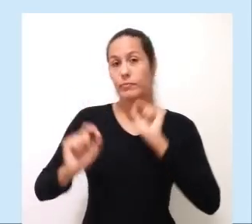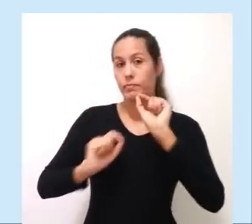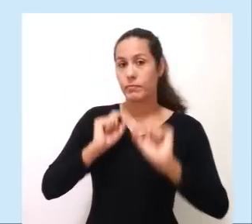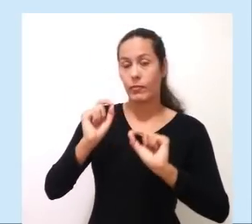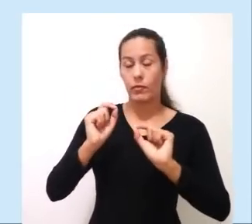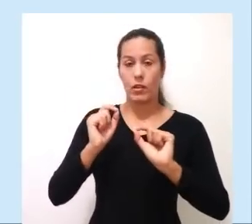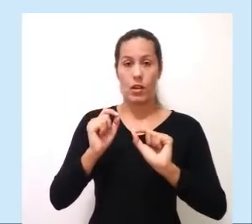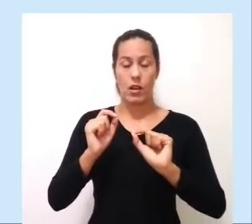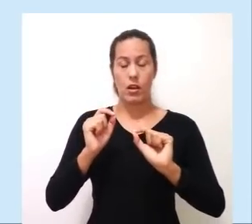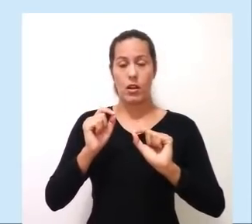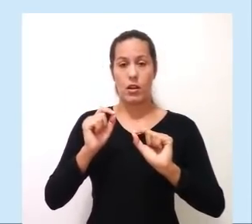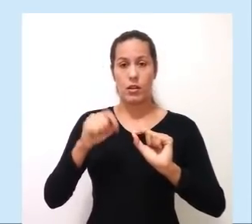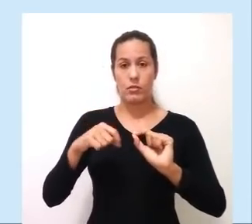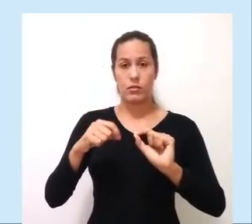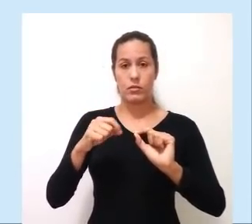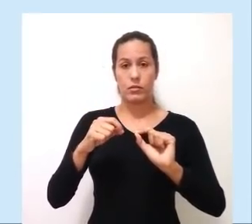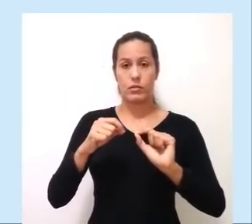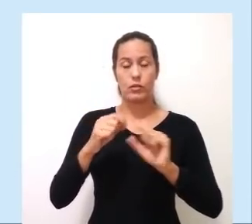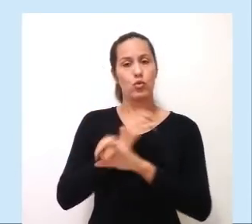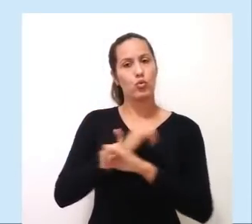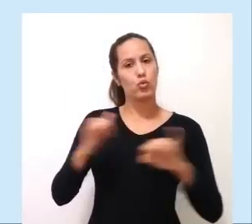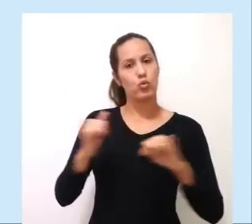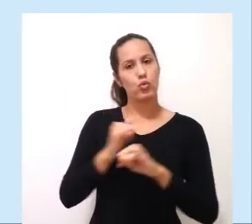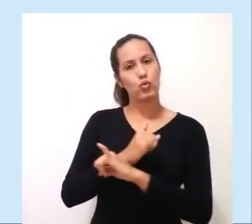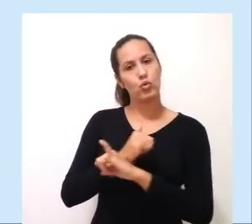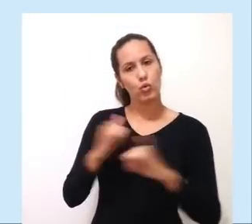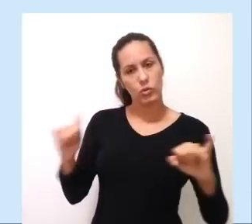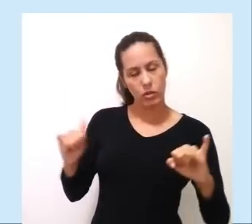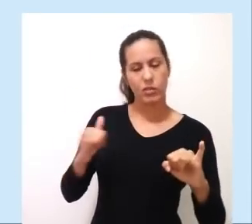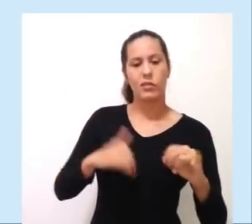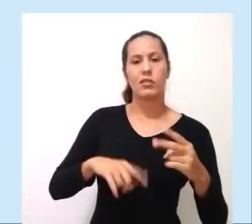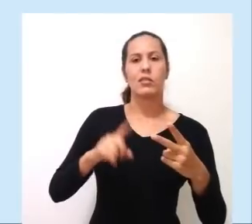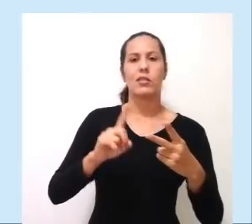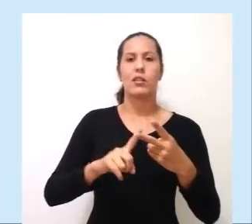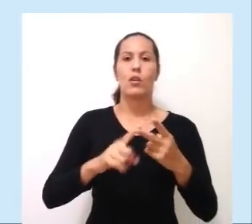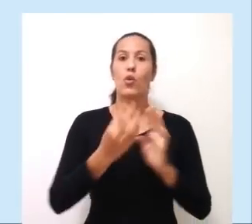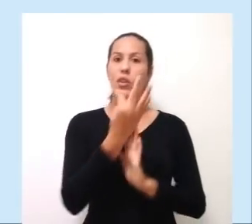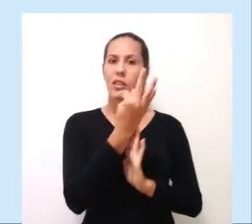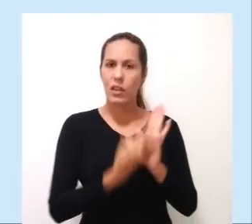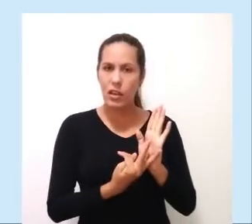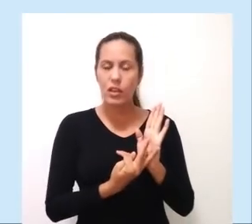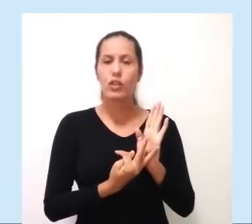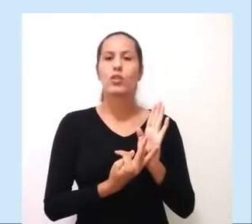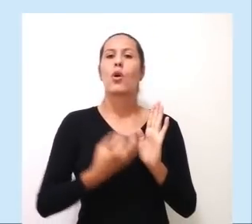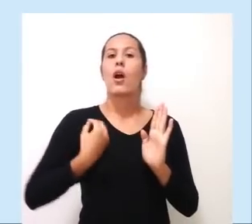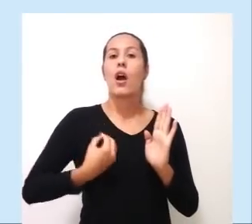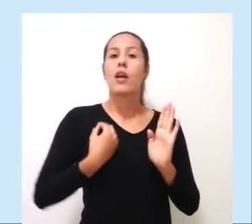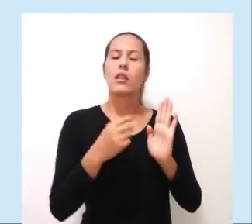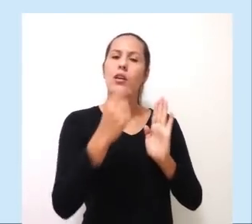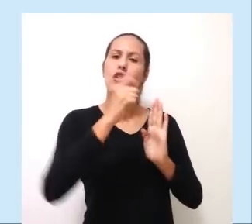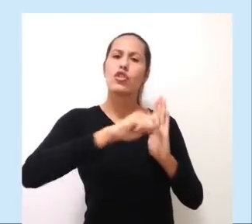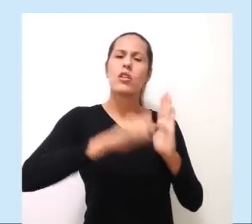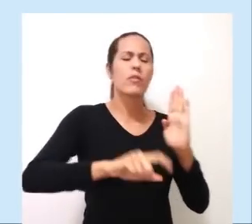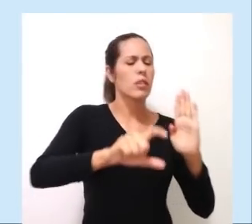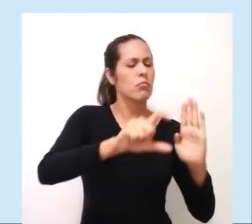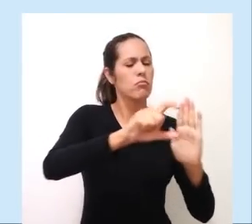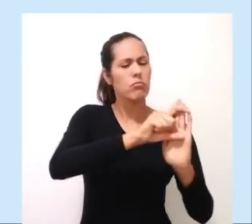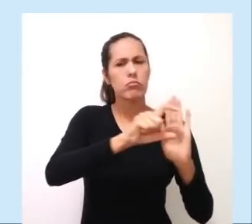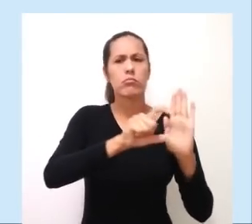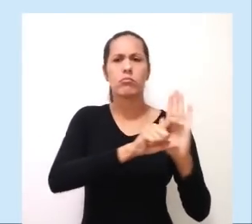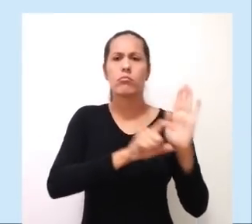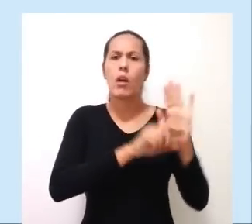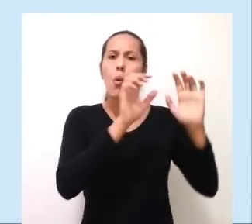saber que a notícia, o texto do jornalístico, ele possui uma estrutura. Ele também possui uma estrutura,